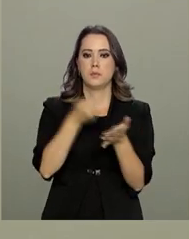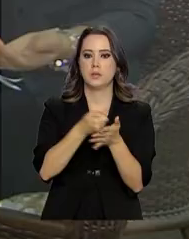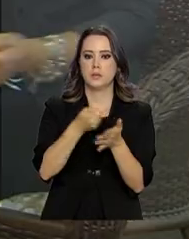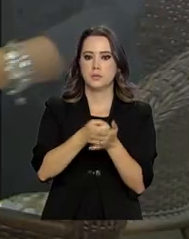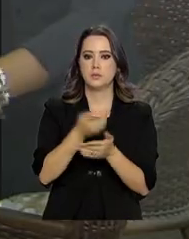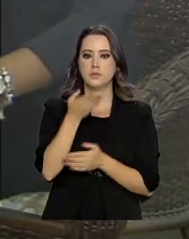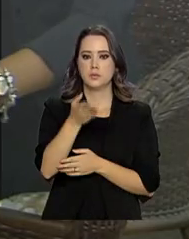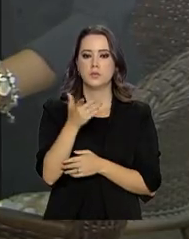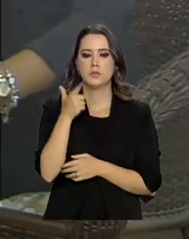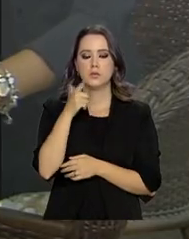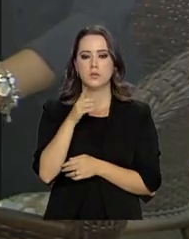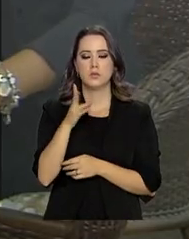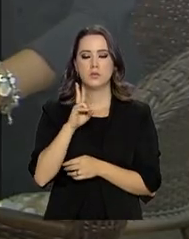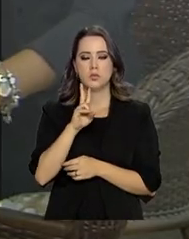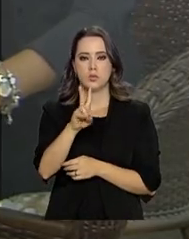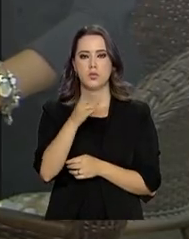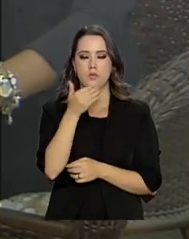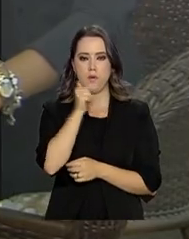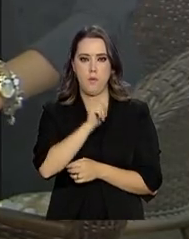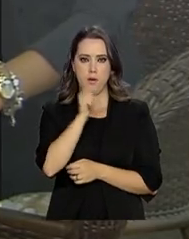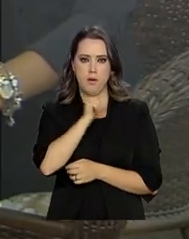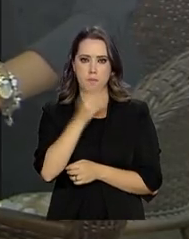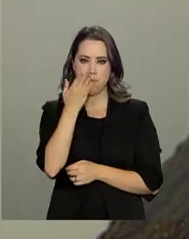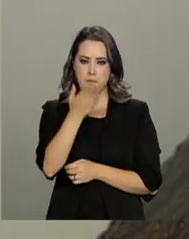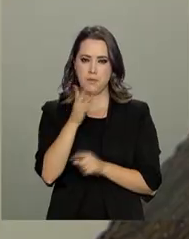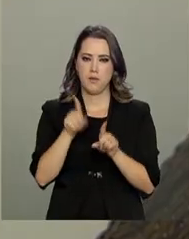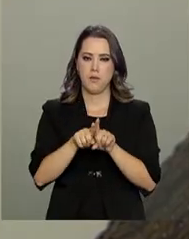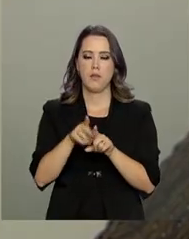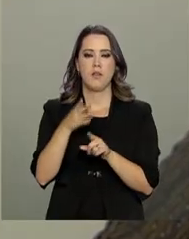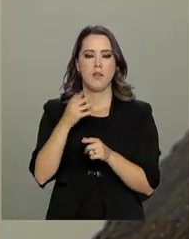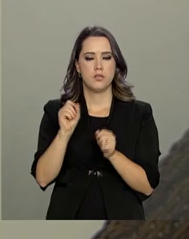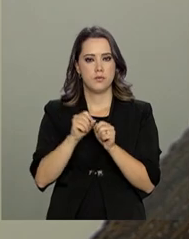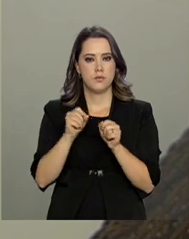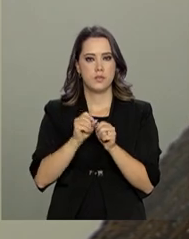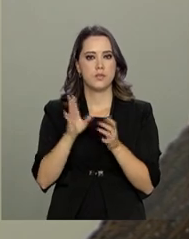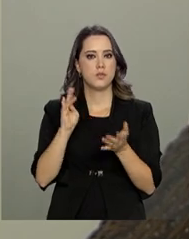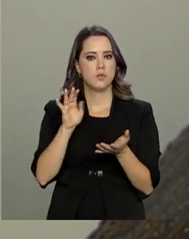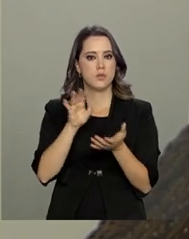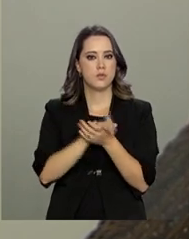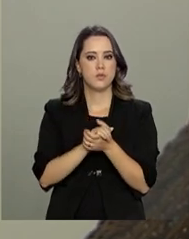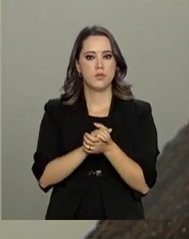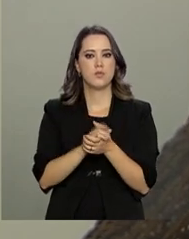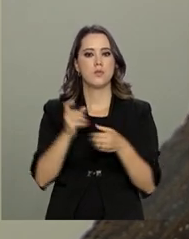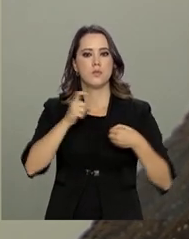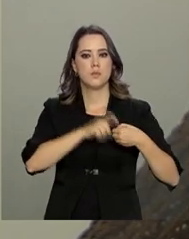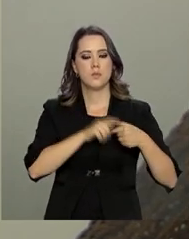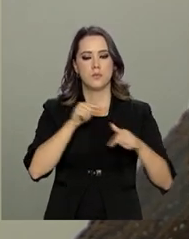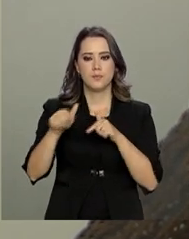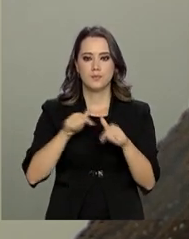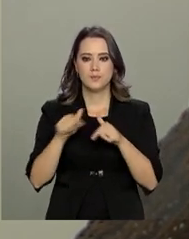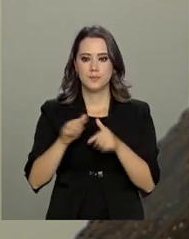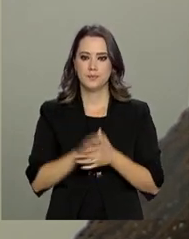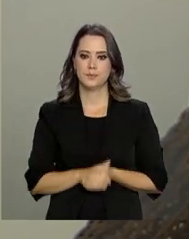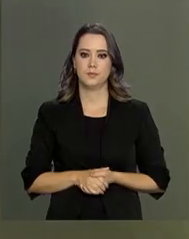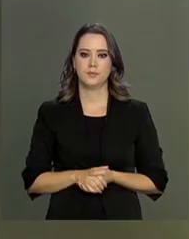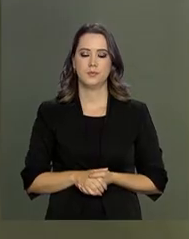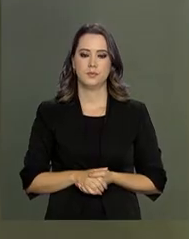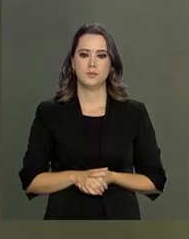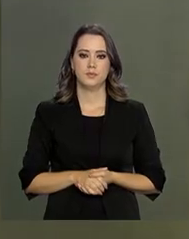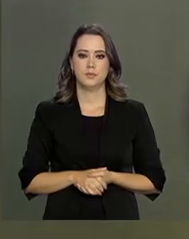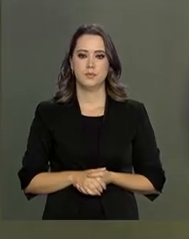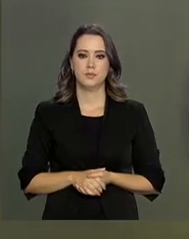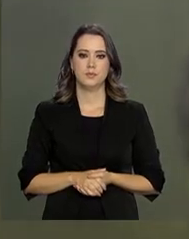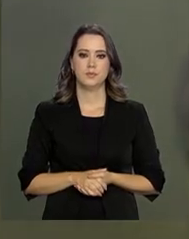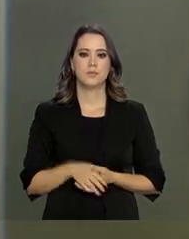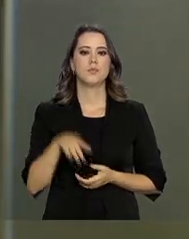natália que conhecemos no início da reportagem realizar o sonho de casar e voltar ao mercado de trabalho só